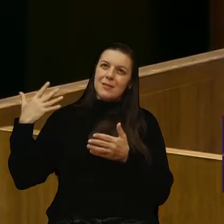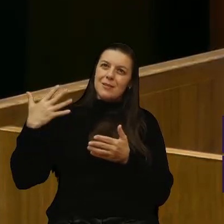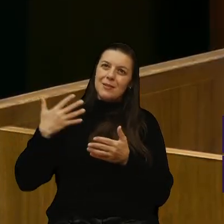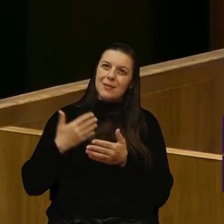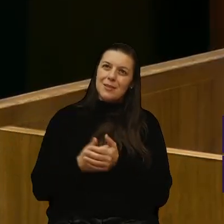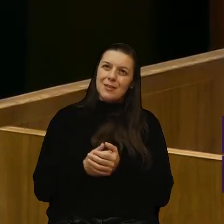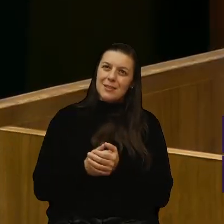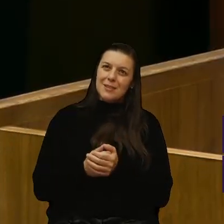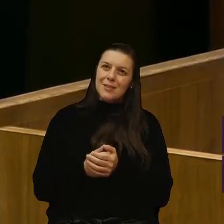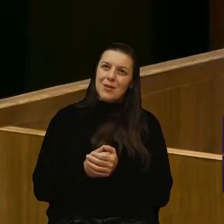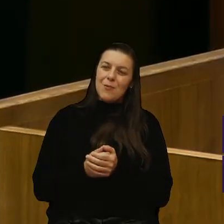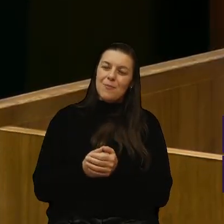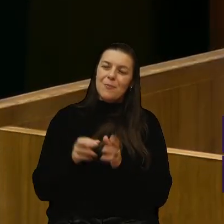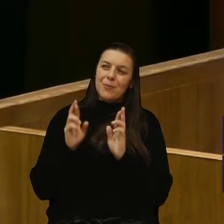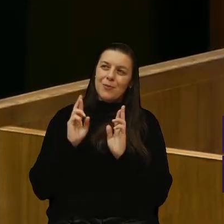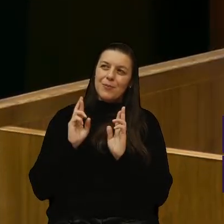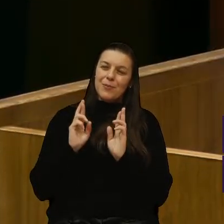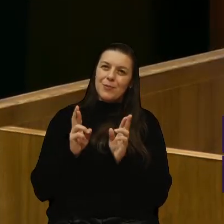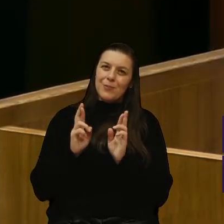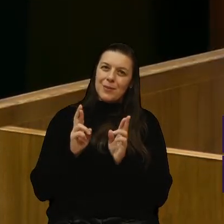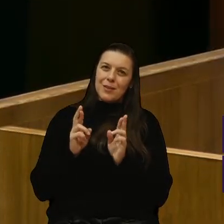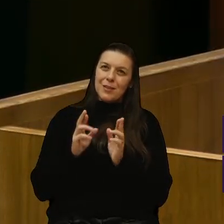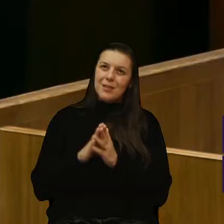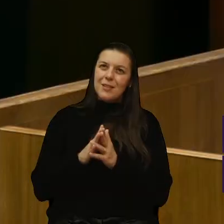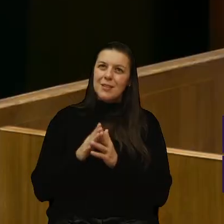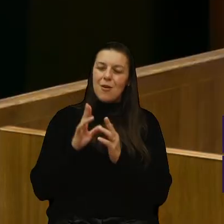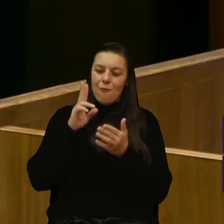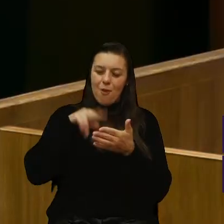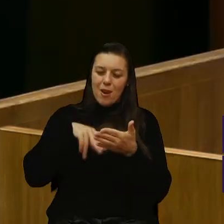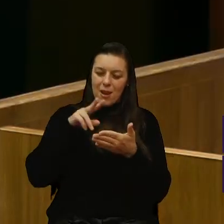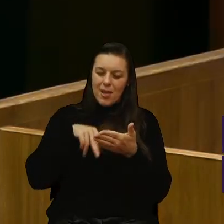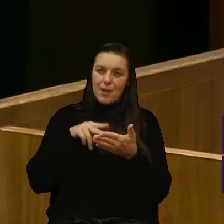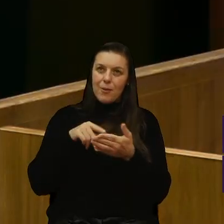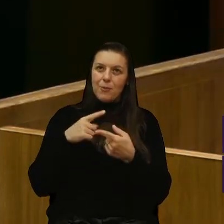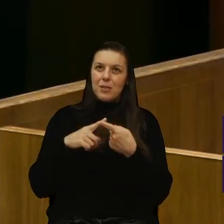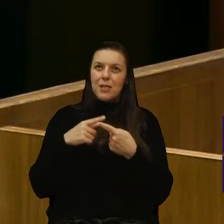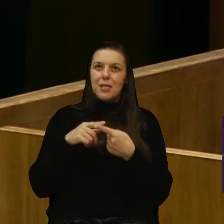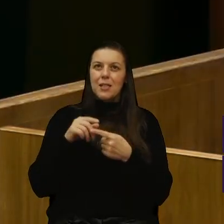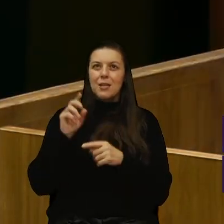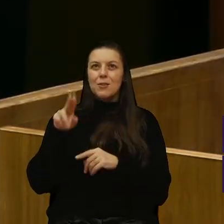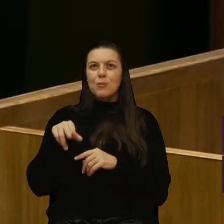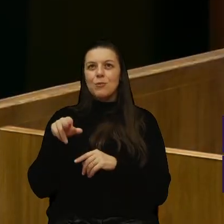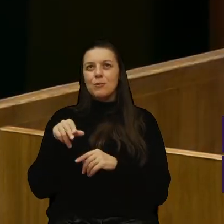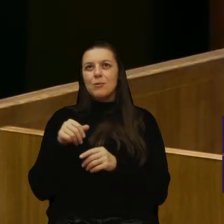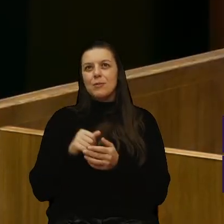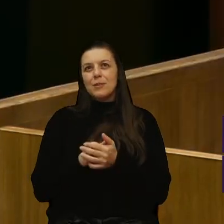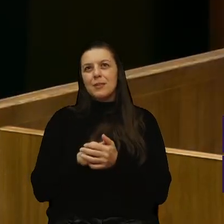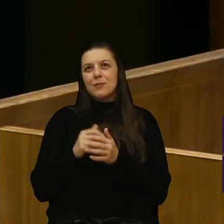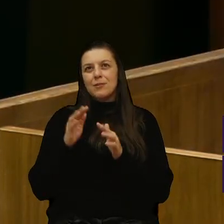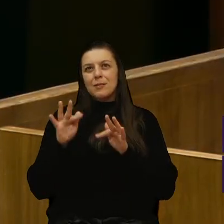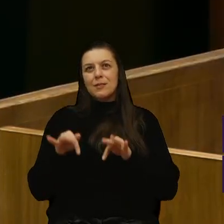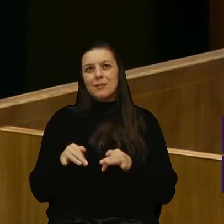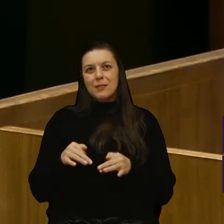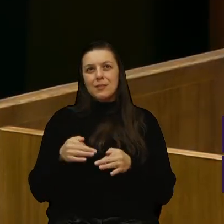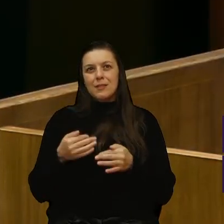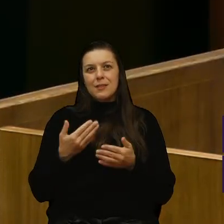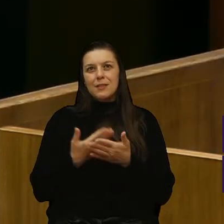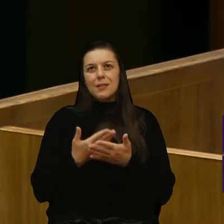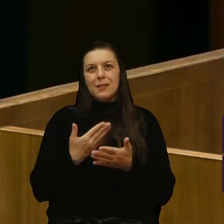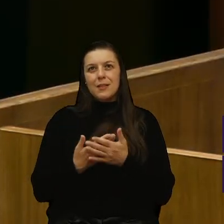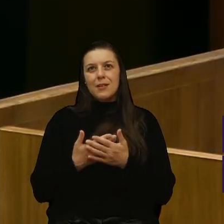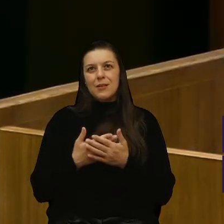vou ler, porque professor nunca termina a aula antes das 10h35, não é, professor